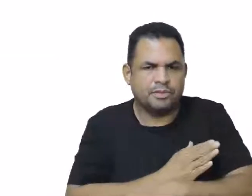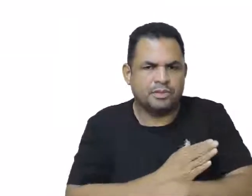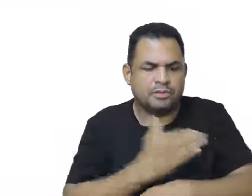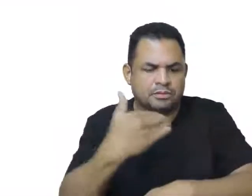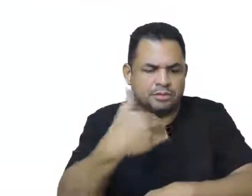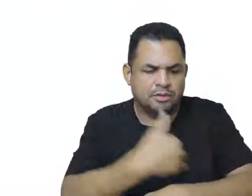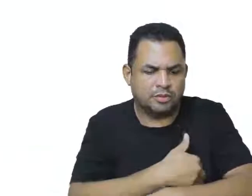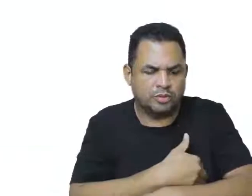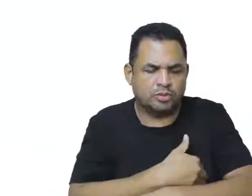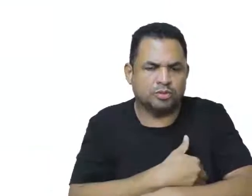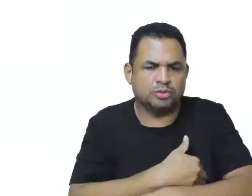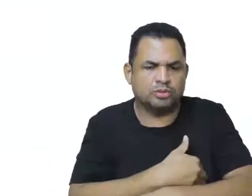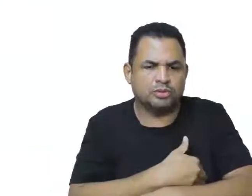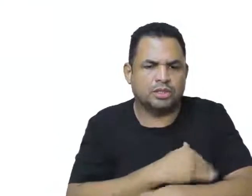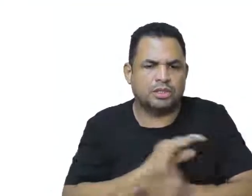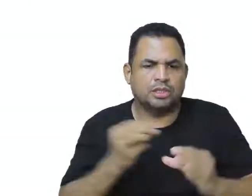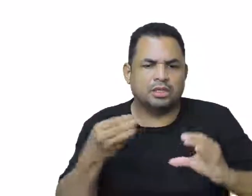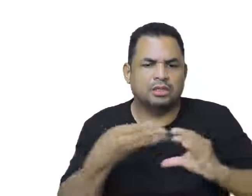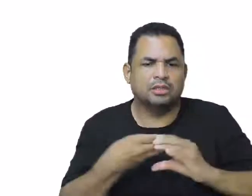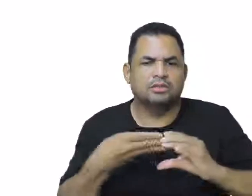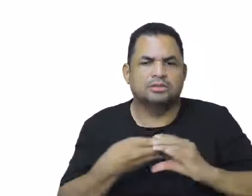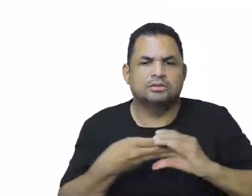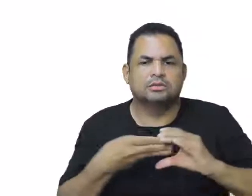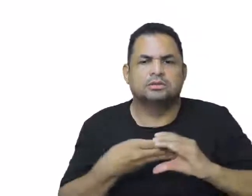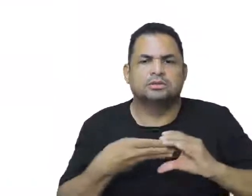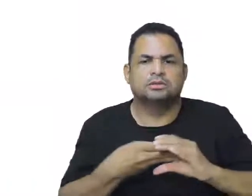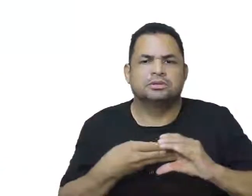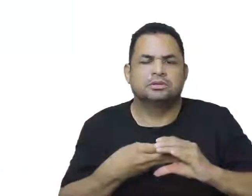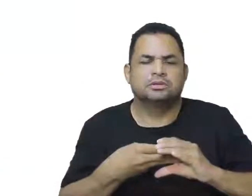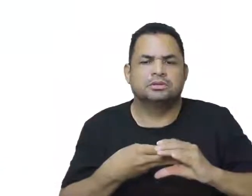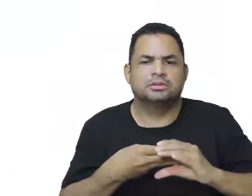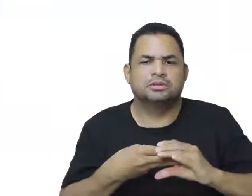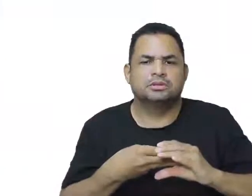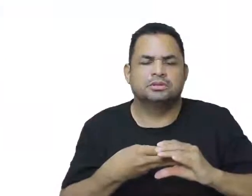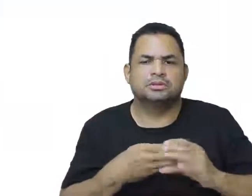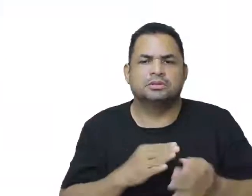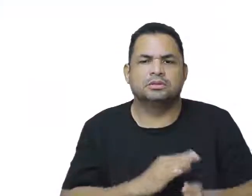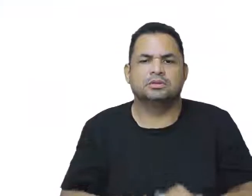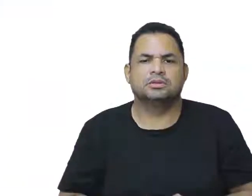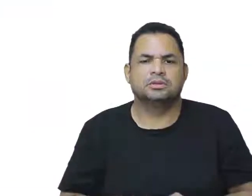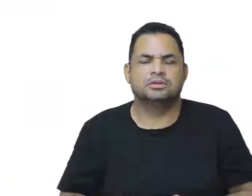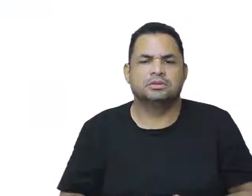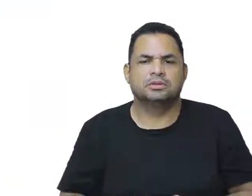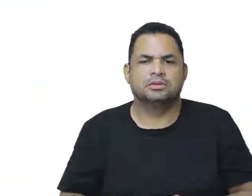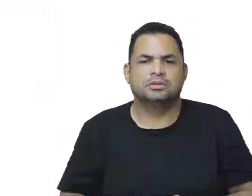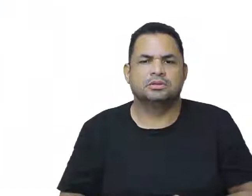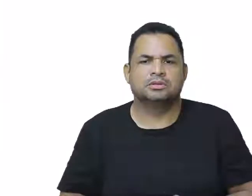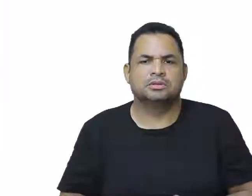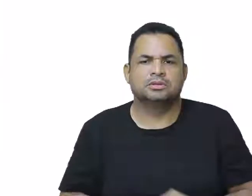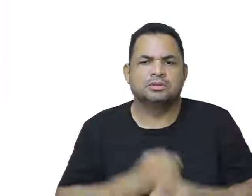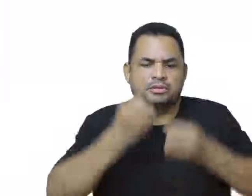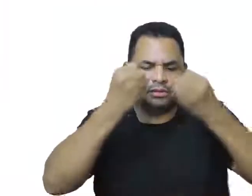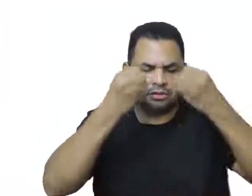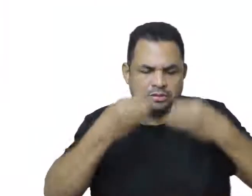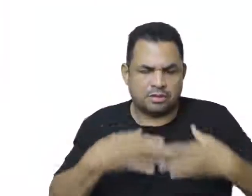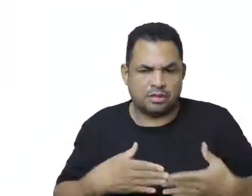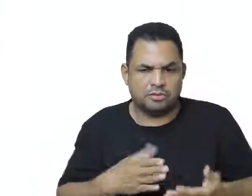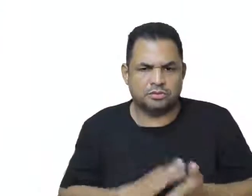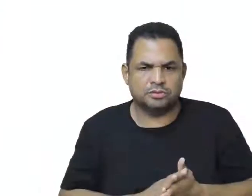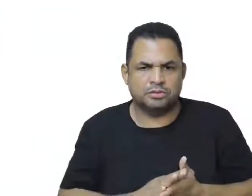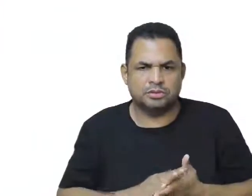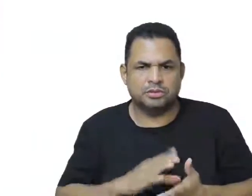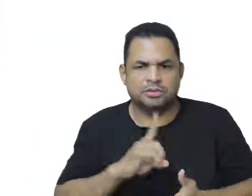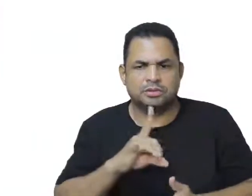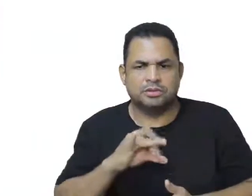da célula. Eu lembro que nós falamos, né, sobre a difusão, né? Ó,